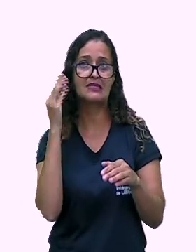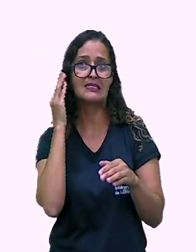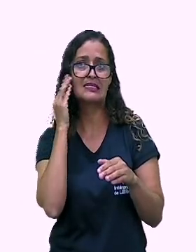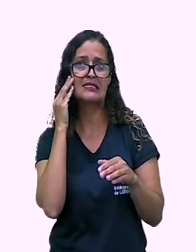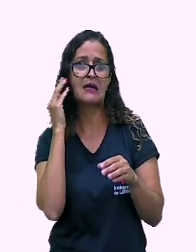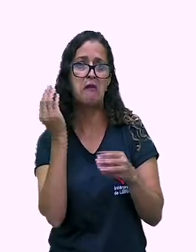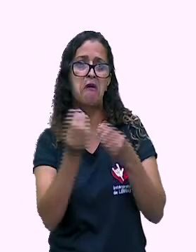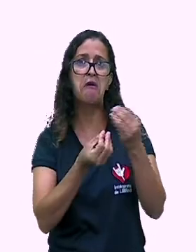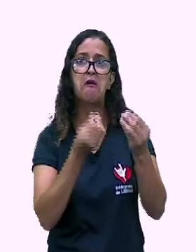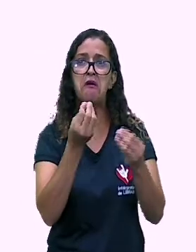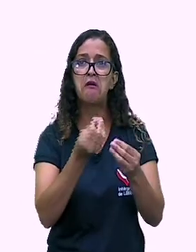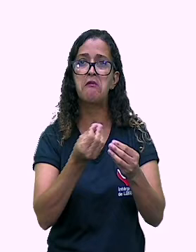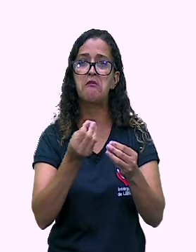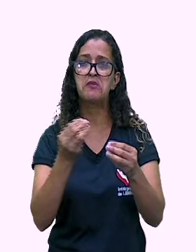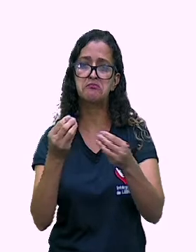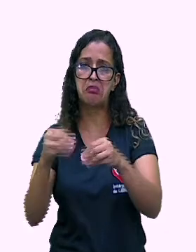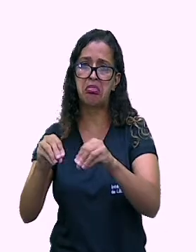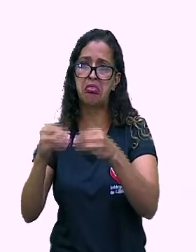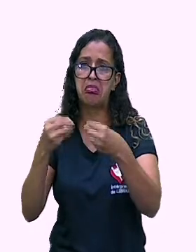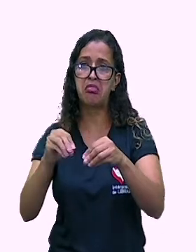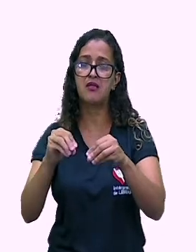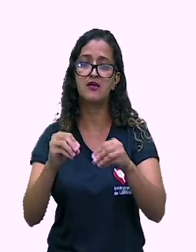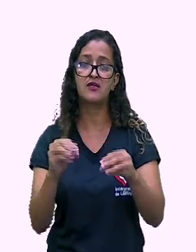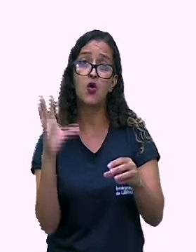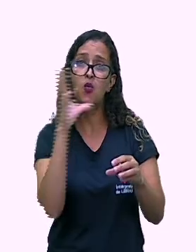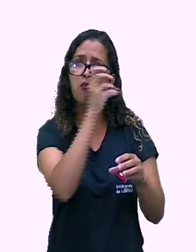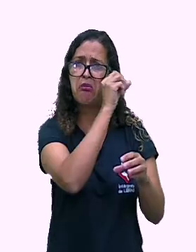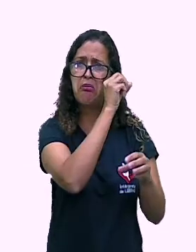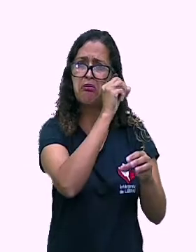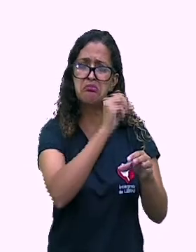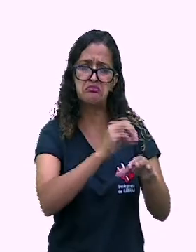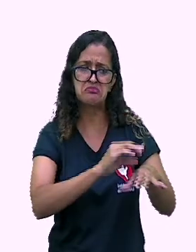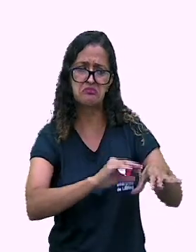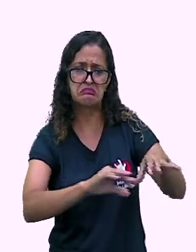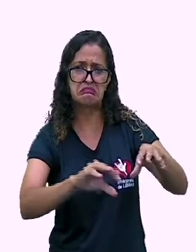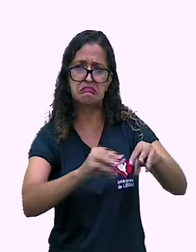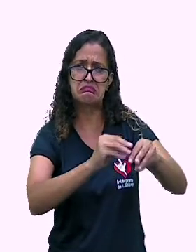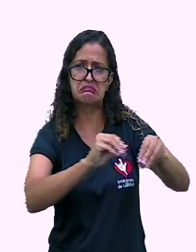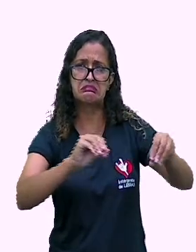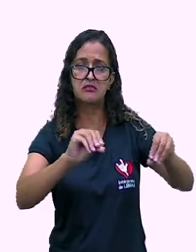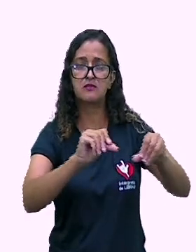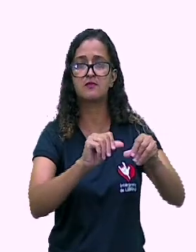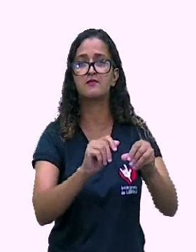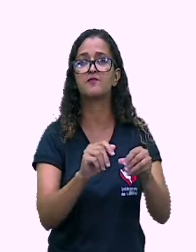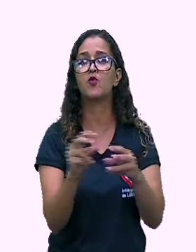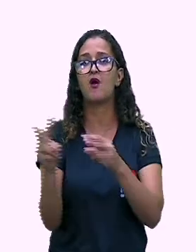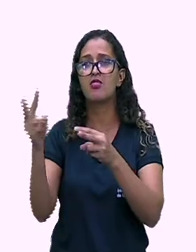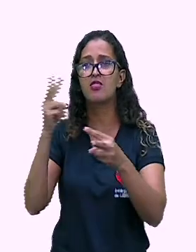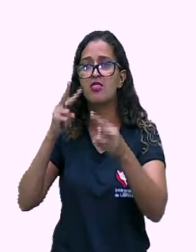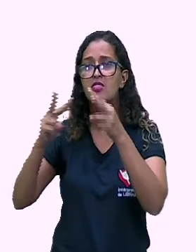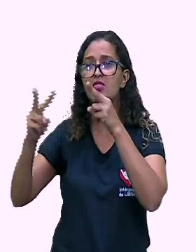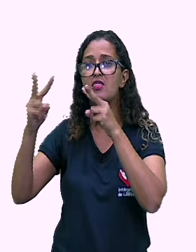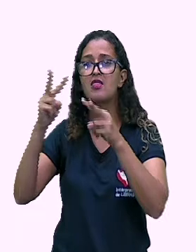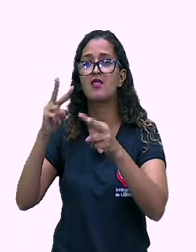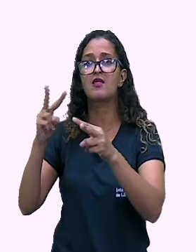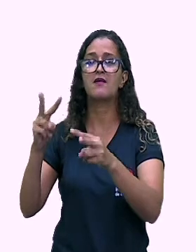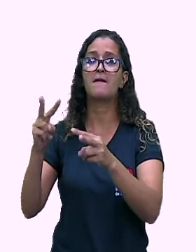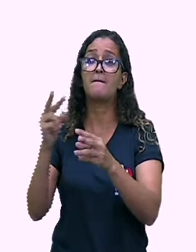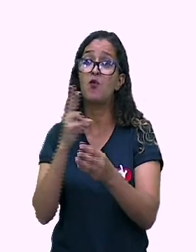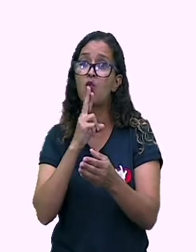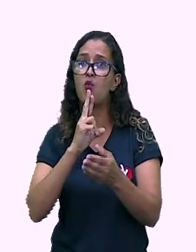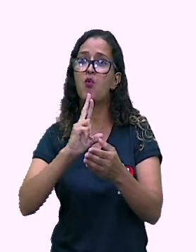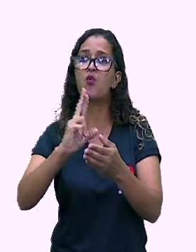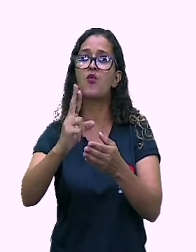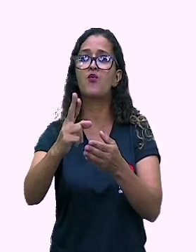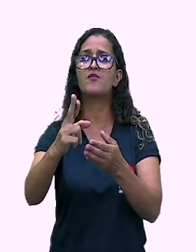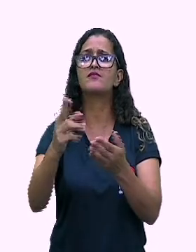mofar, deixando o pão em lugar quente e úmido. Observe a imagem ao lado e